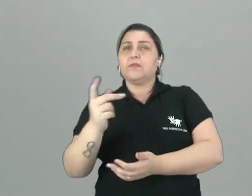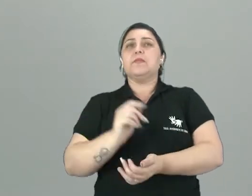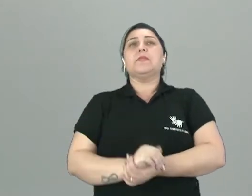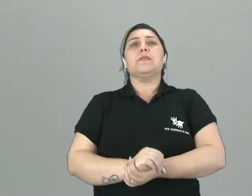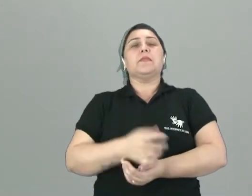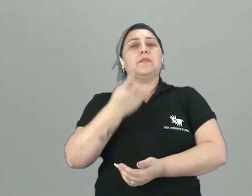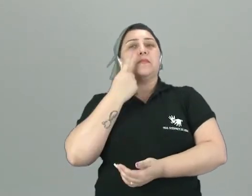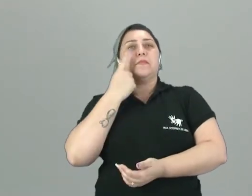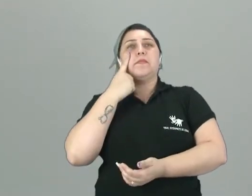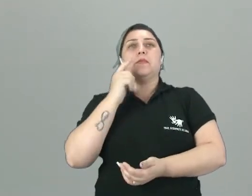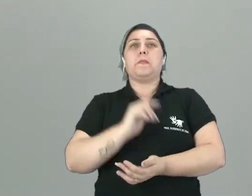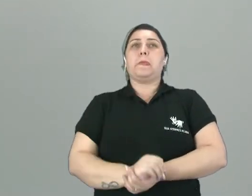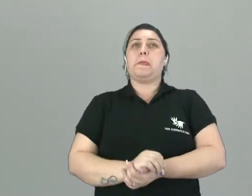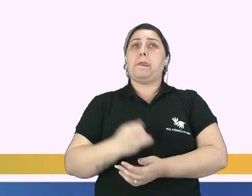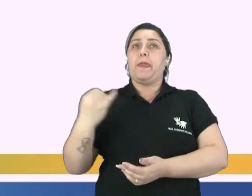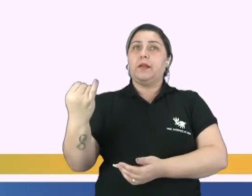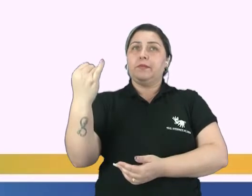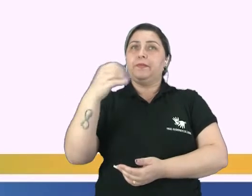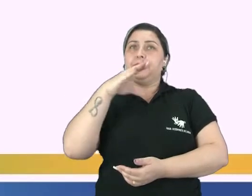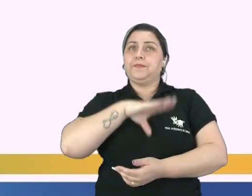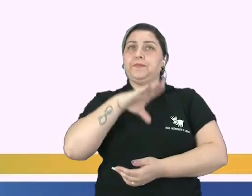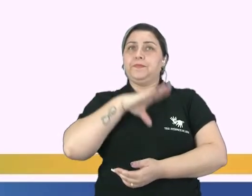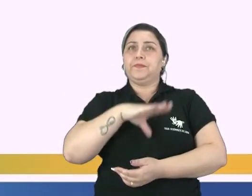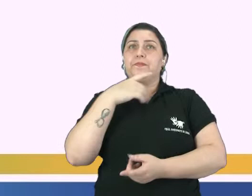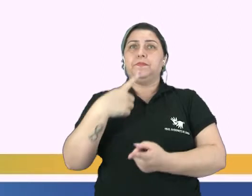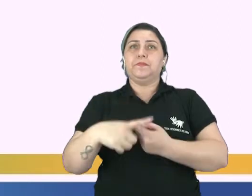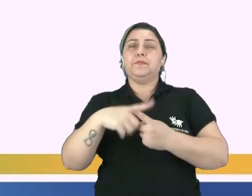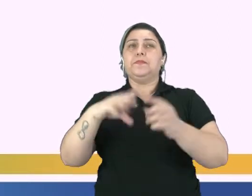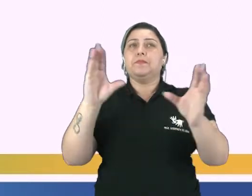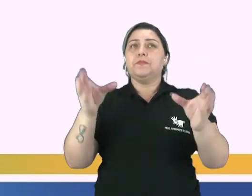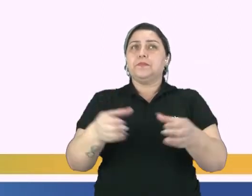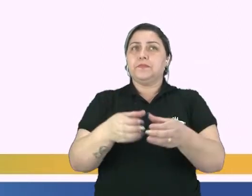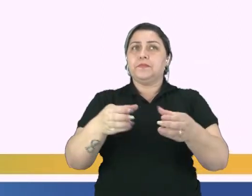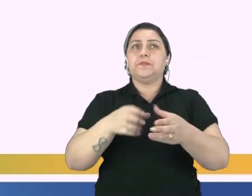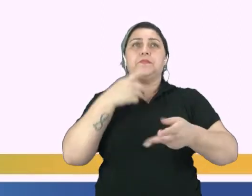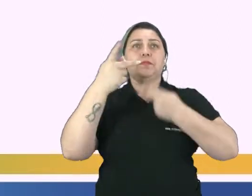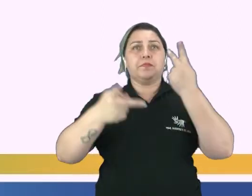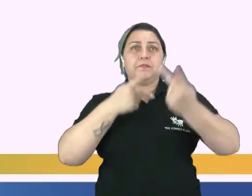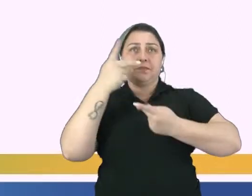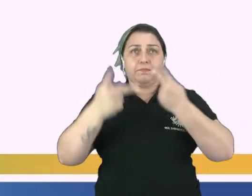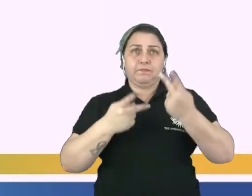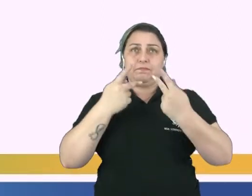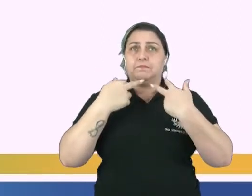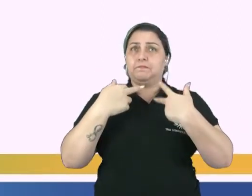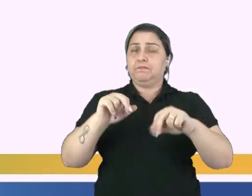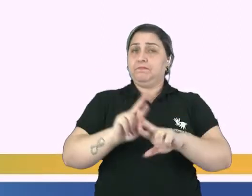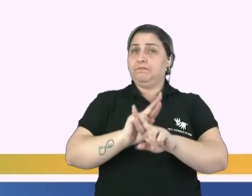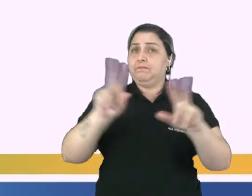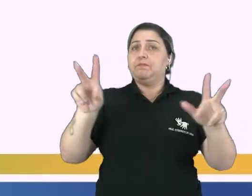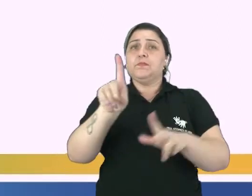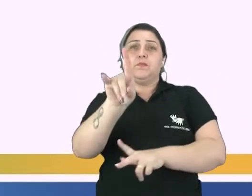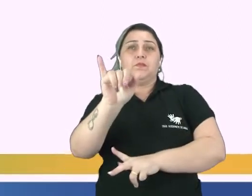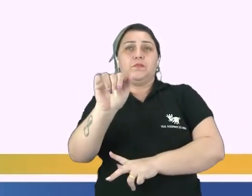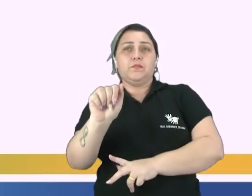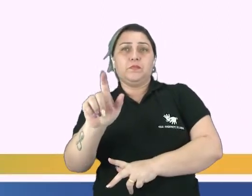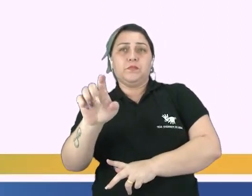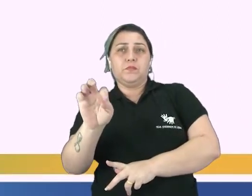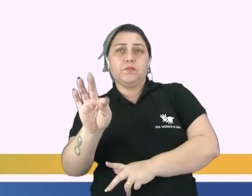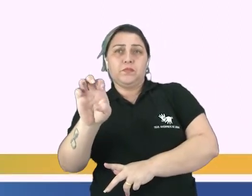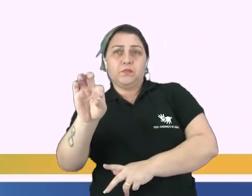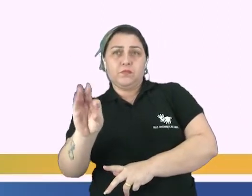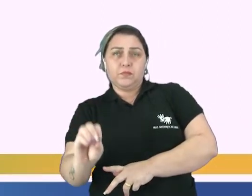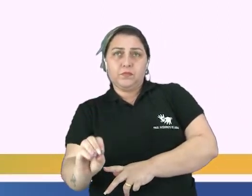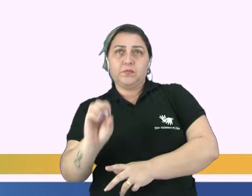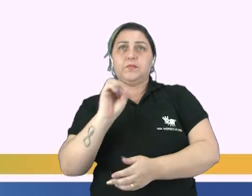Vamos lá. Ela é importante na língua portuguesa, pois temos grupos de falantes que usam pronúncias